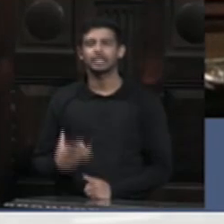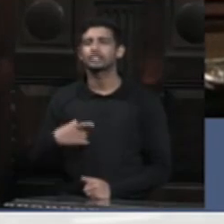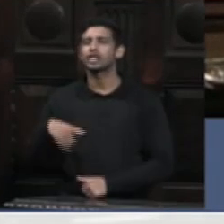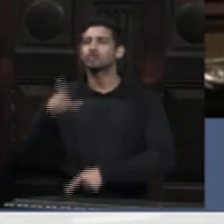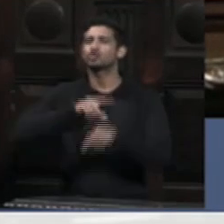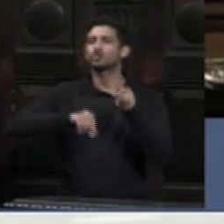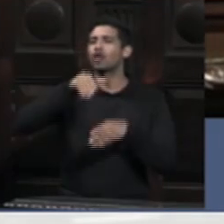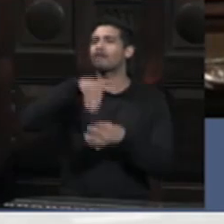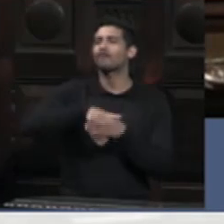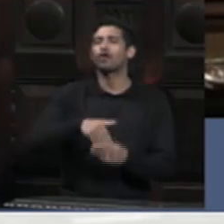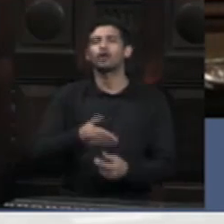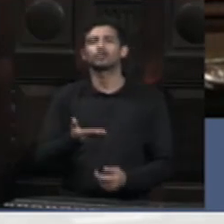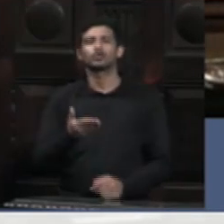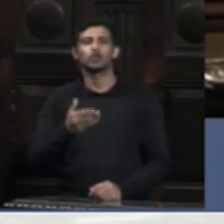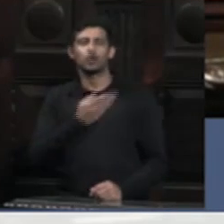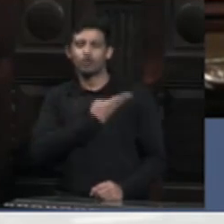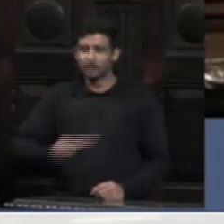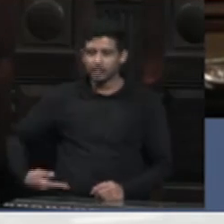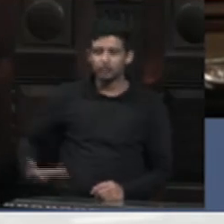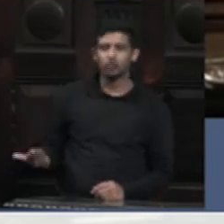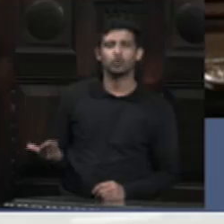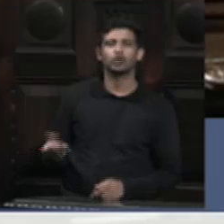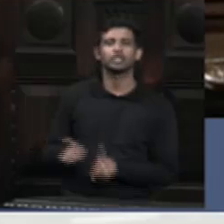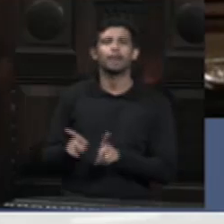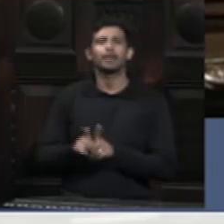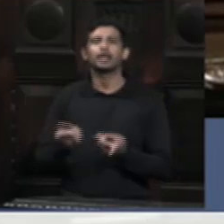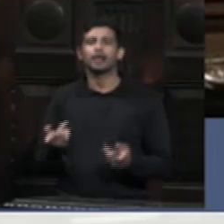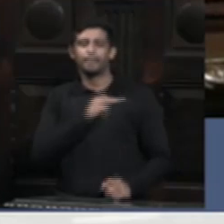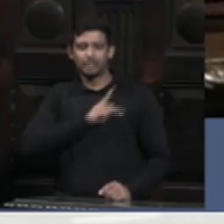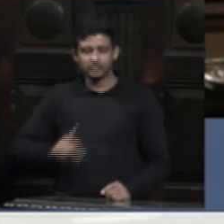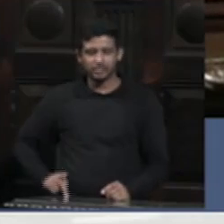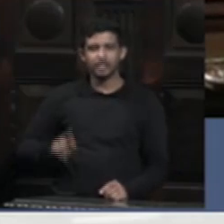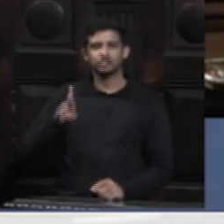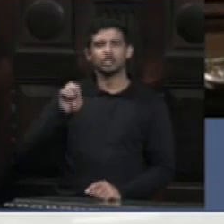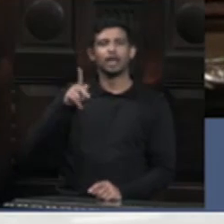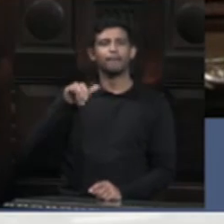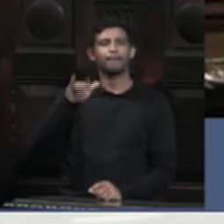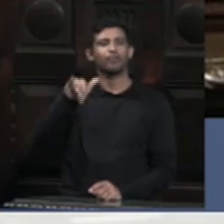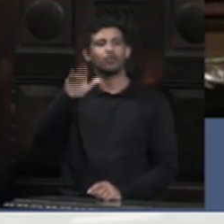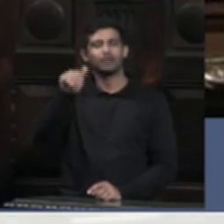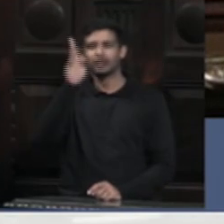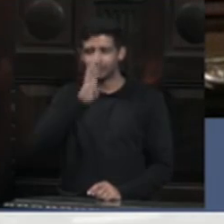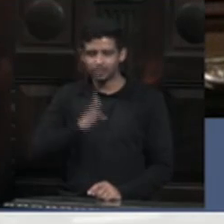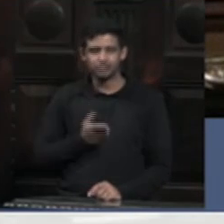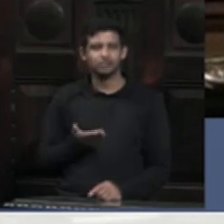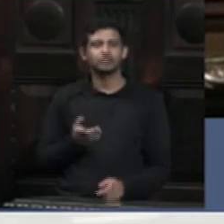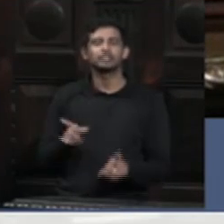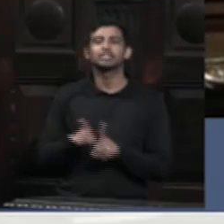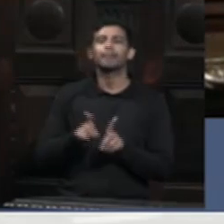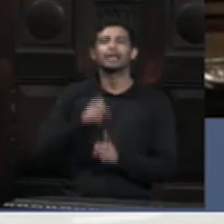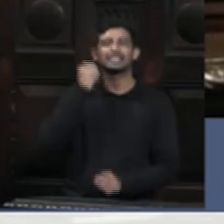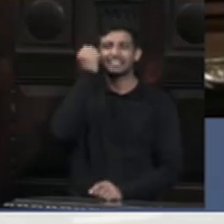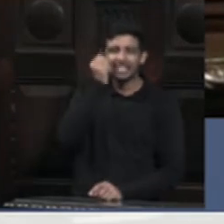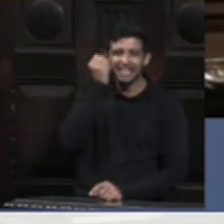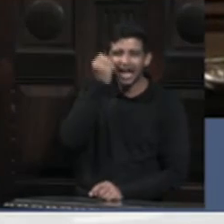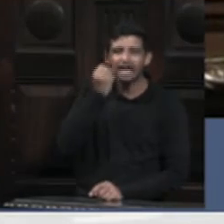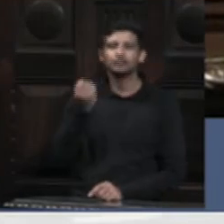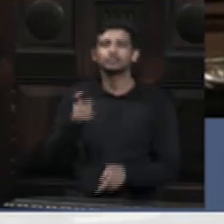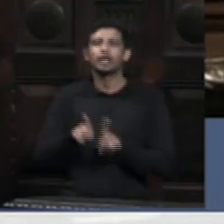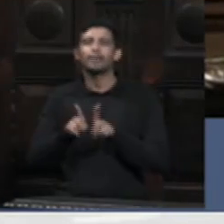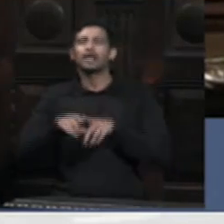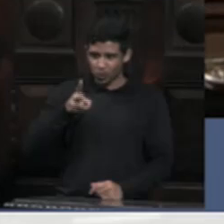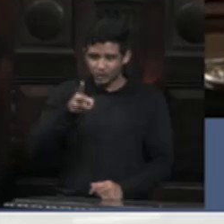para presidente da República e também o dia das eleições para o Senado e para a Câmara Federal, bem como